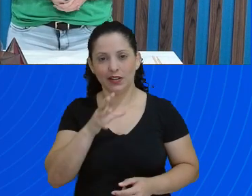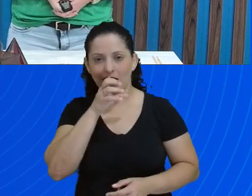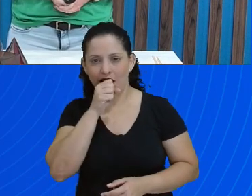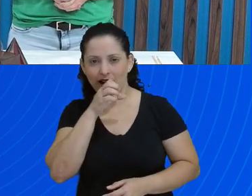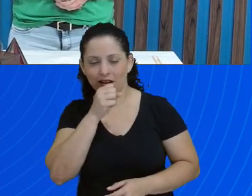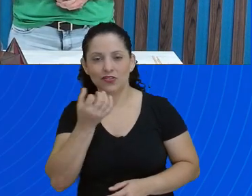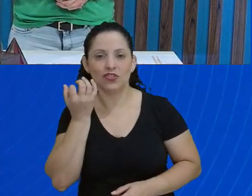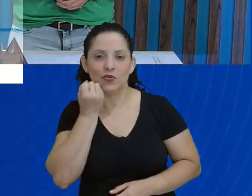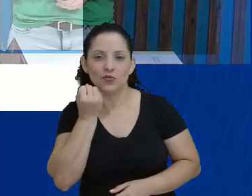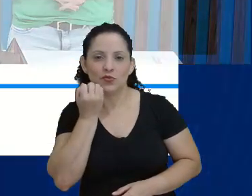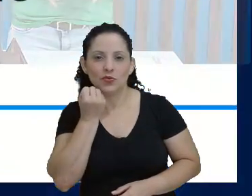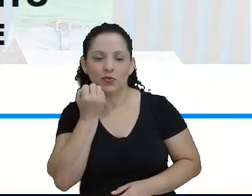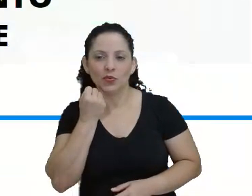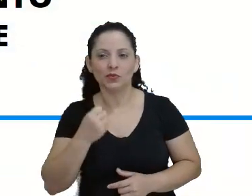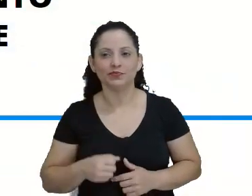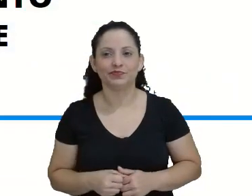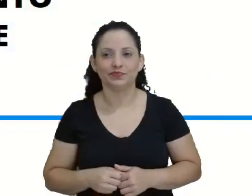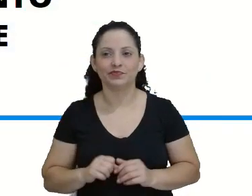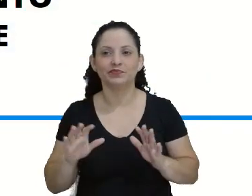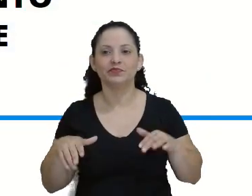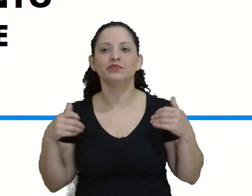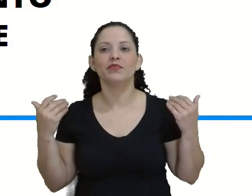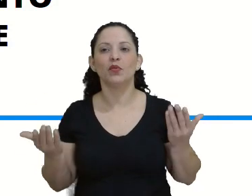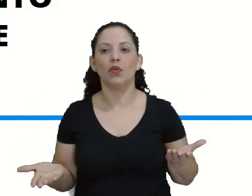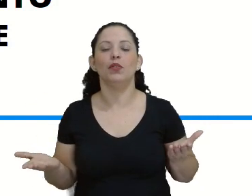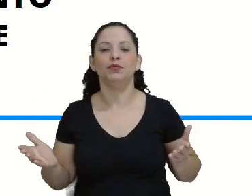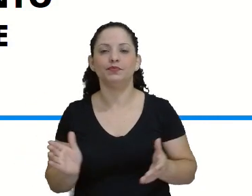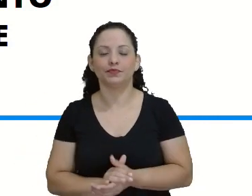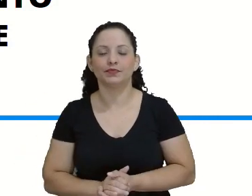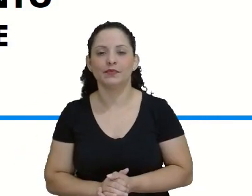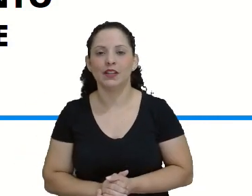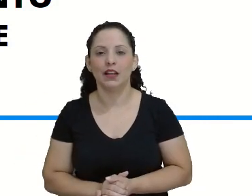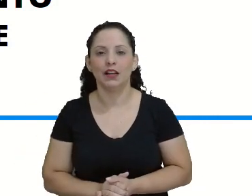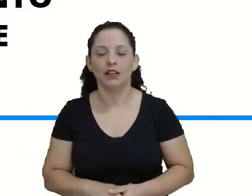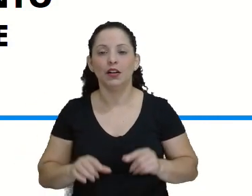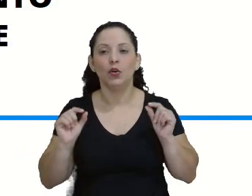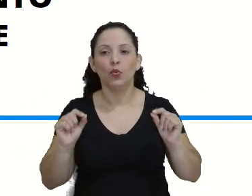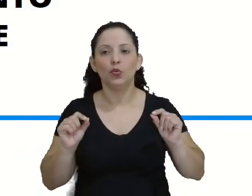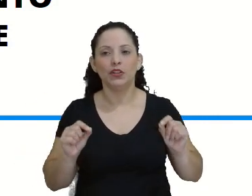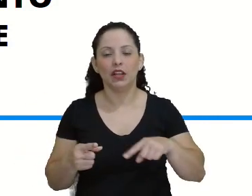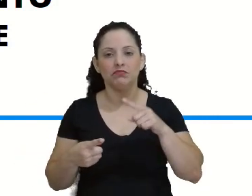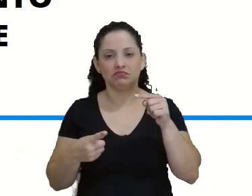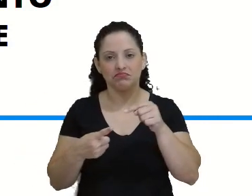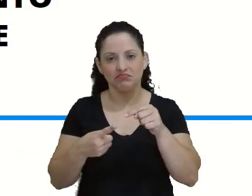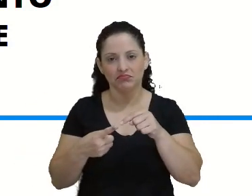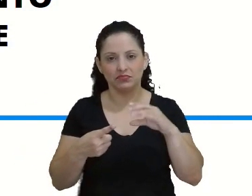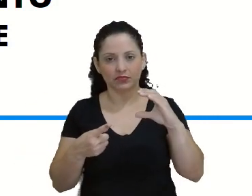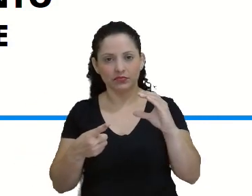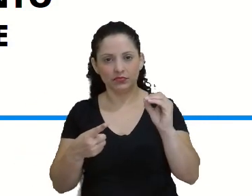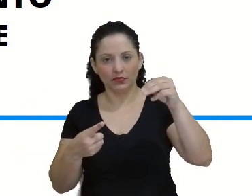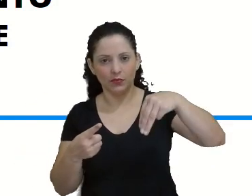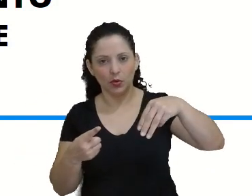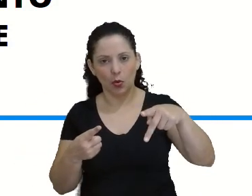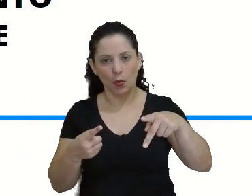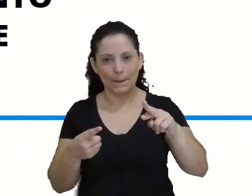do almoço. E aí, estudantes, eu estou falando da grandeza